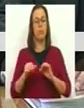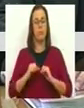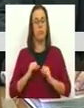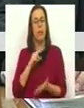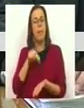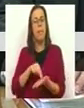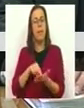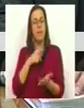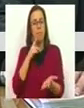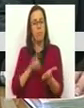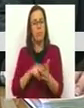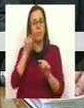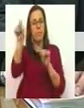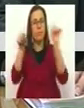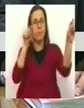nossa presença no terreno,